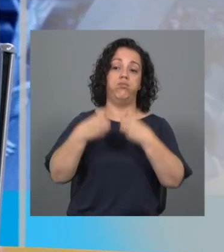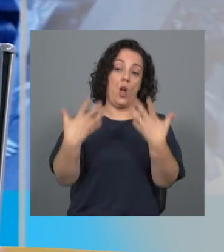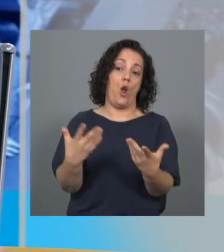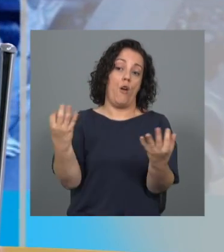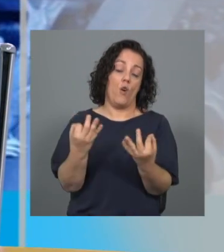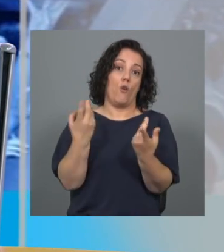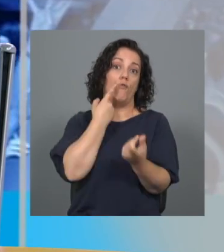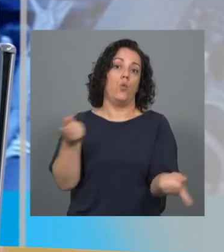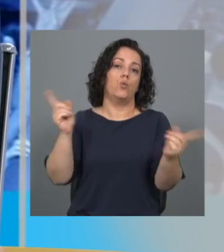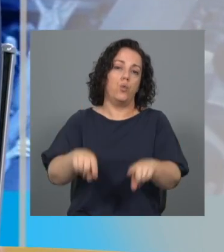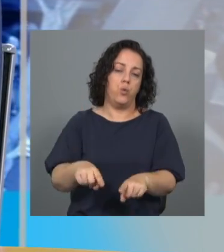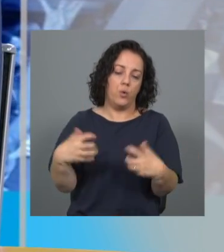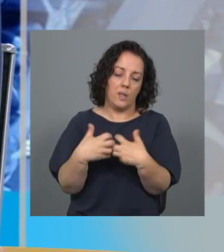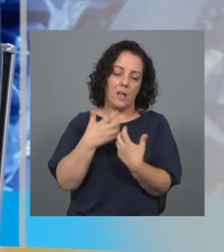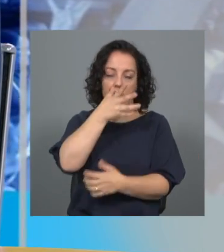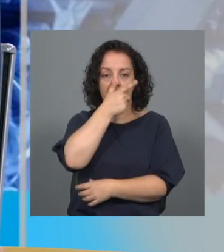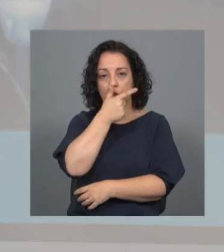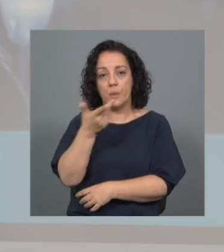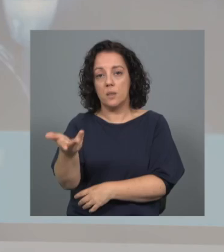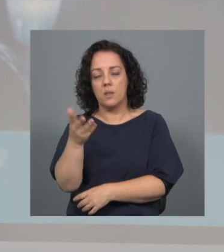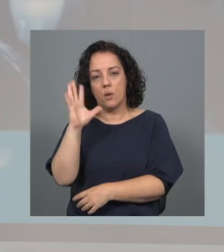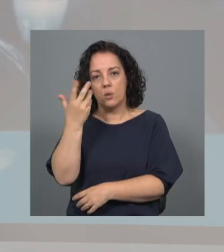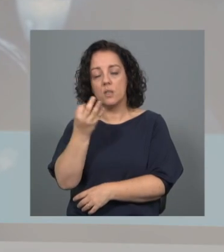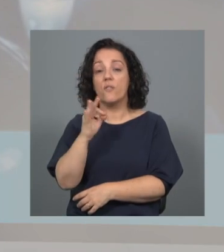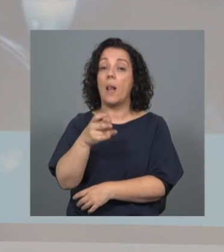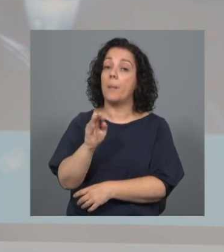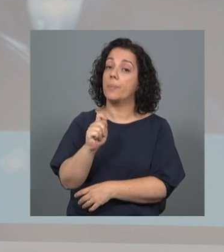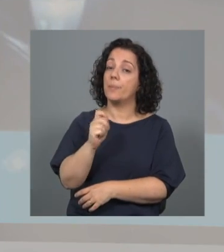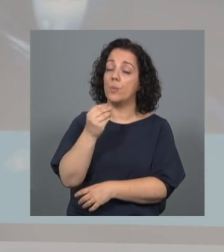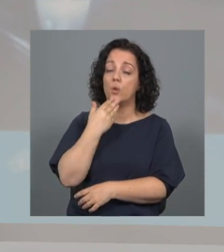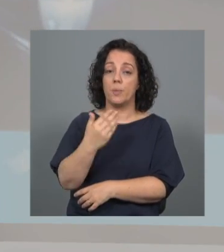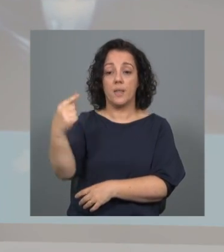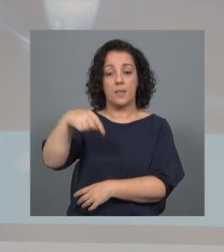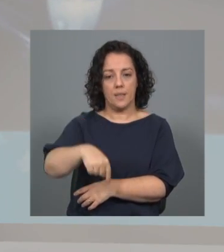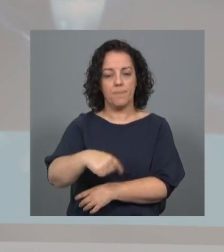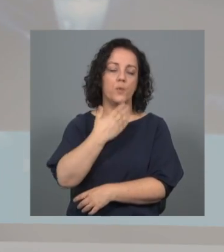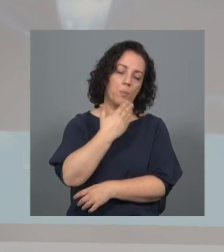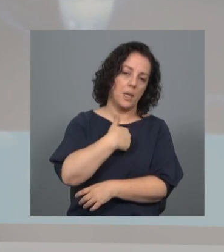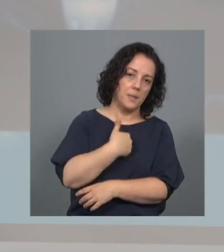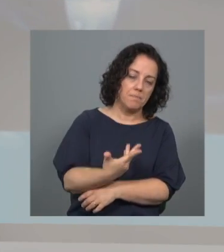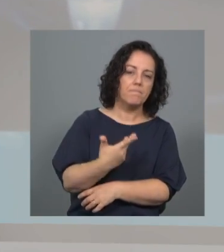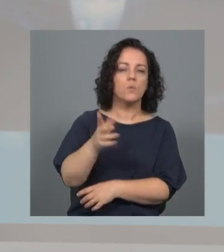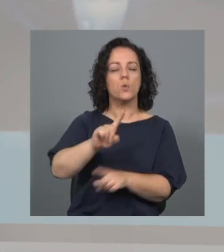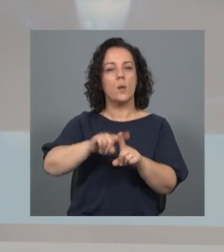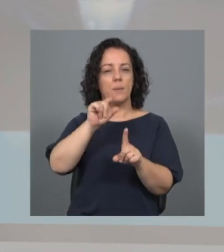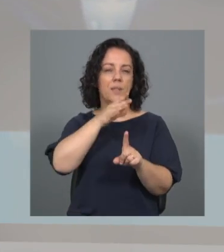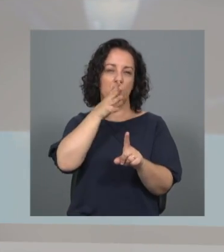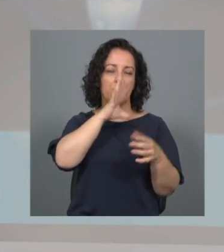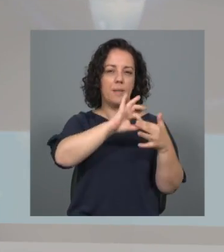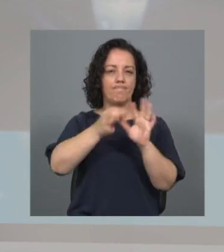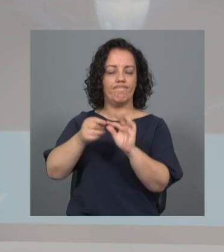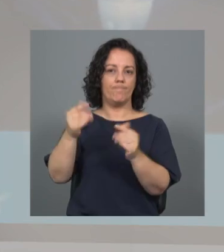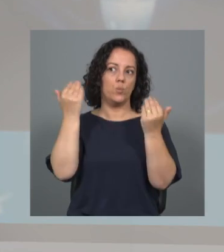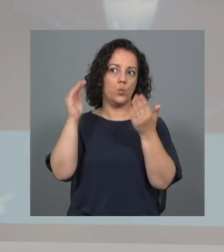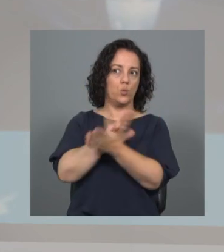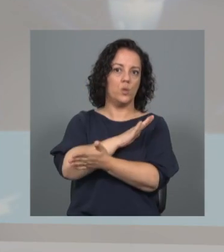este conflito, infelizmente. Infelizmente que está a acontecer. Filipe, muito obrigado por ter estado aqui. Obrigado. E pela contextualização das notícias